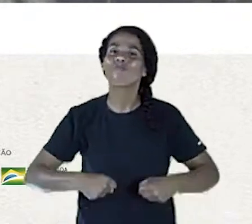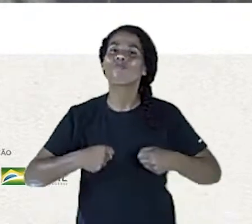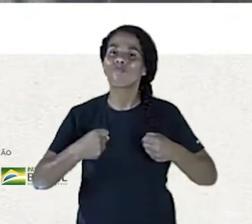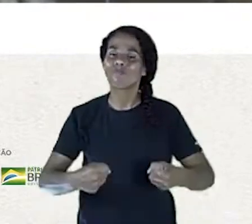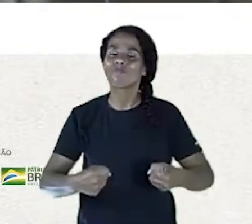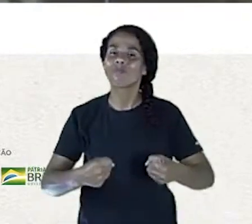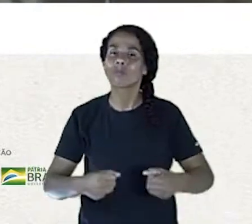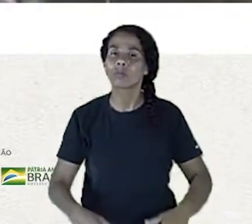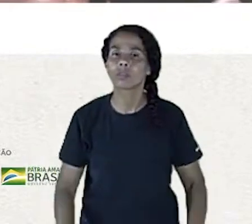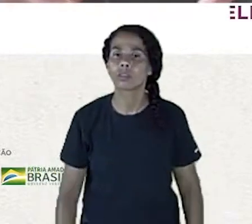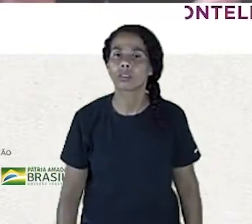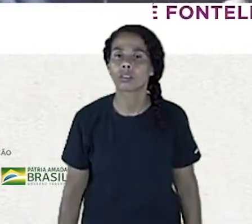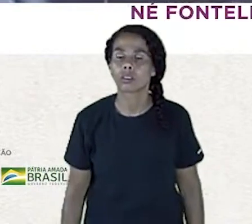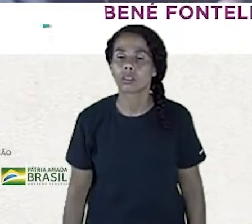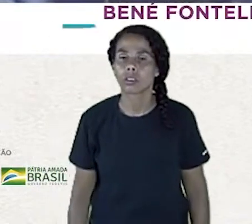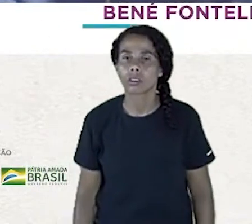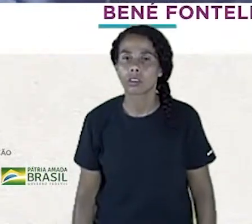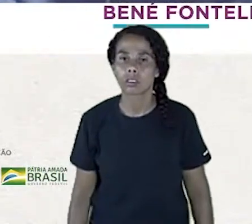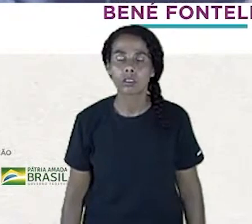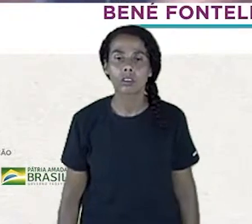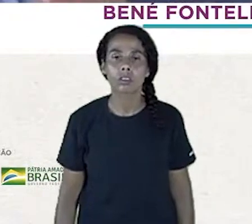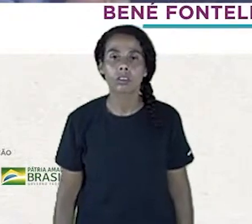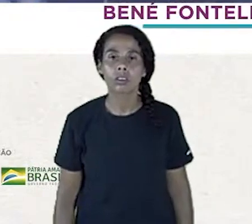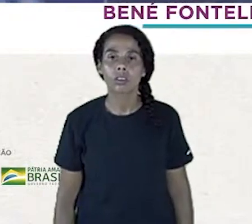João Gilberto. E depois